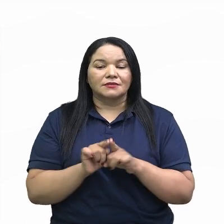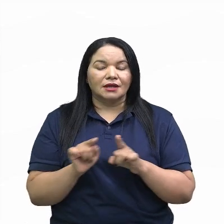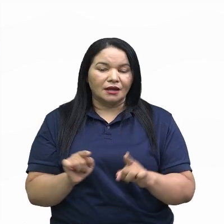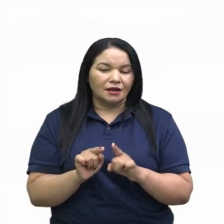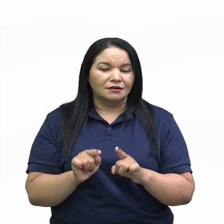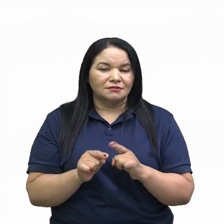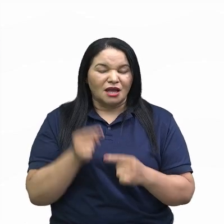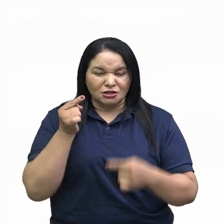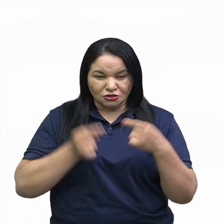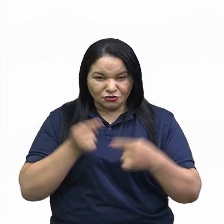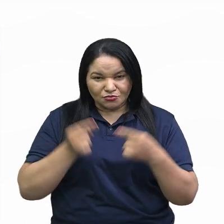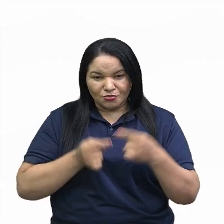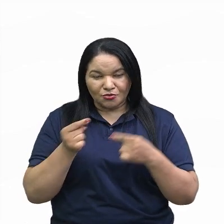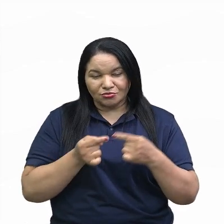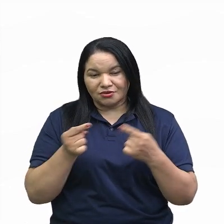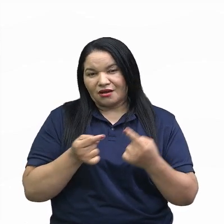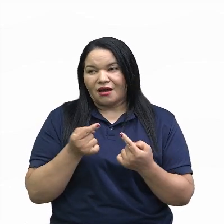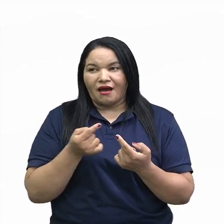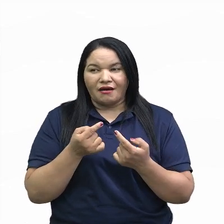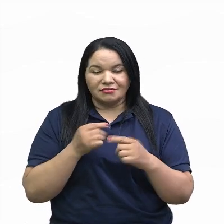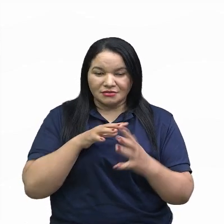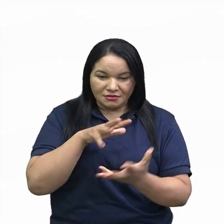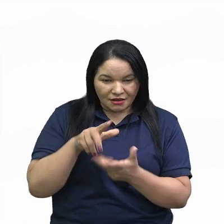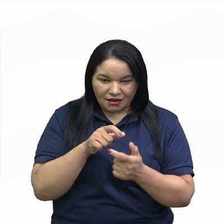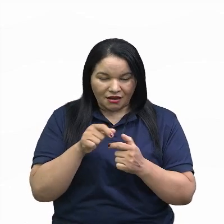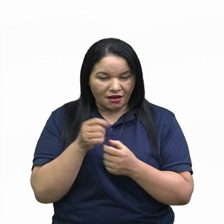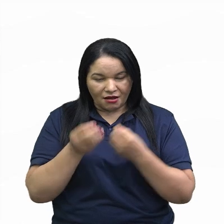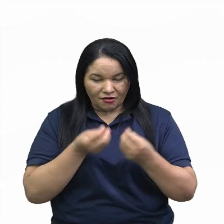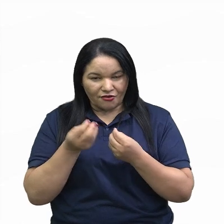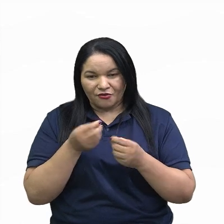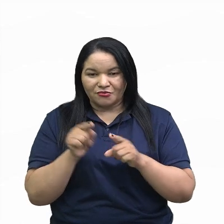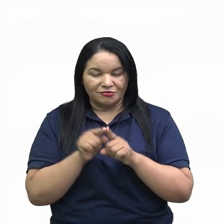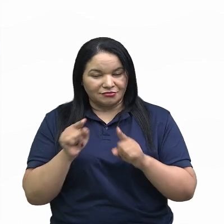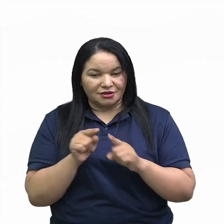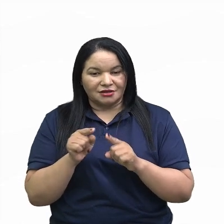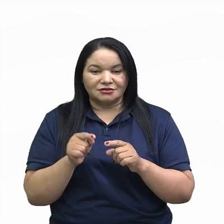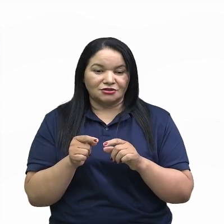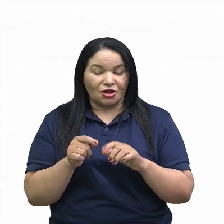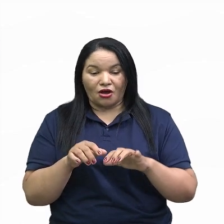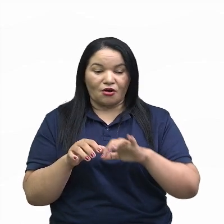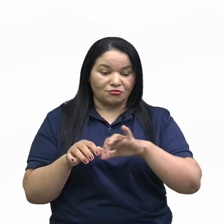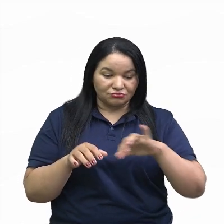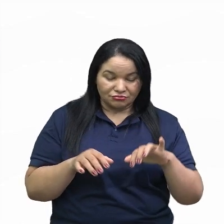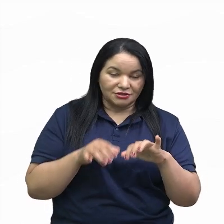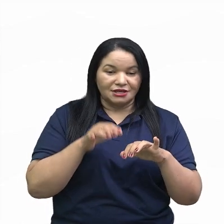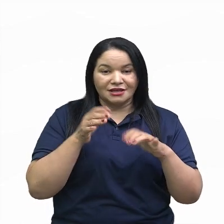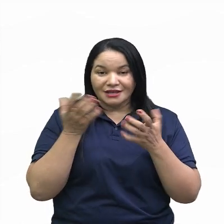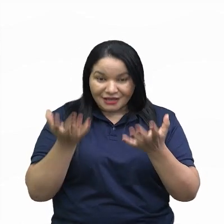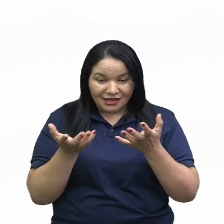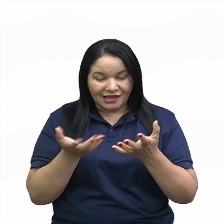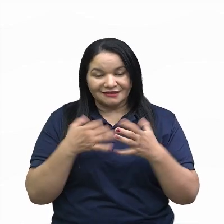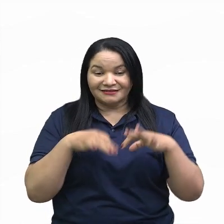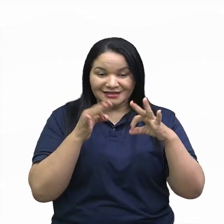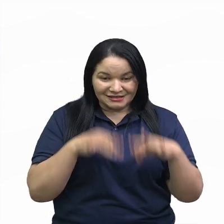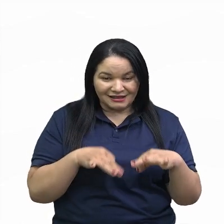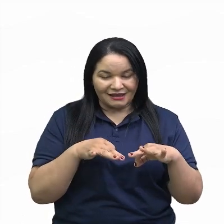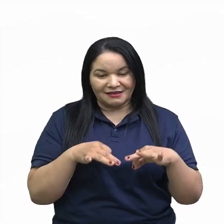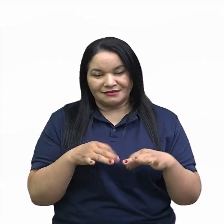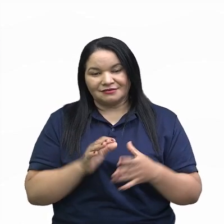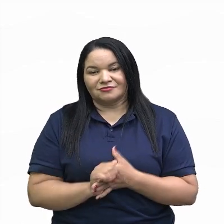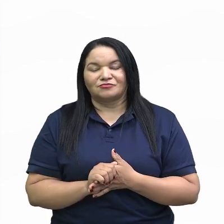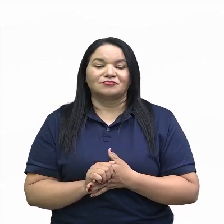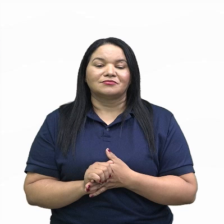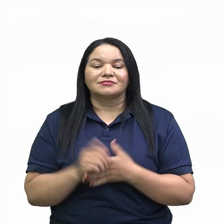disputa pelo formato da Terra, mas uma disputa entre partes que querem estar certas. Observem que